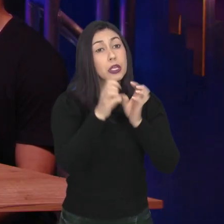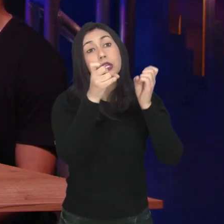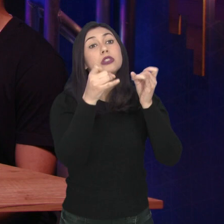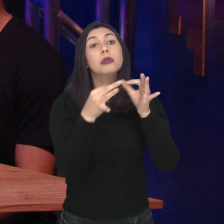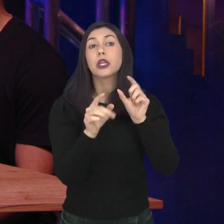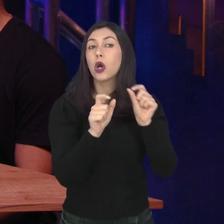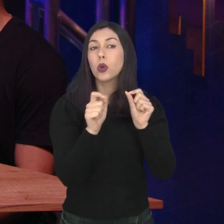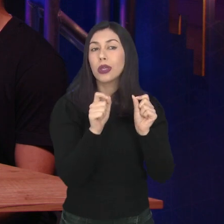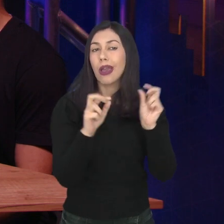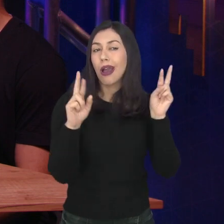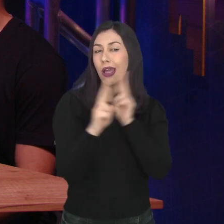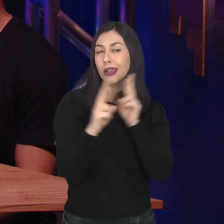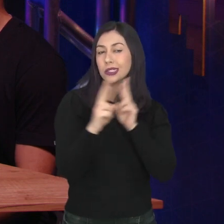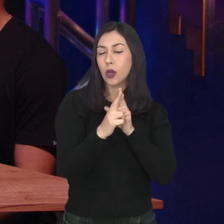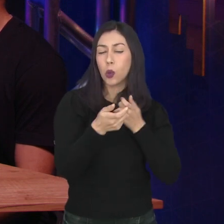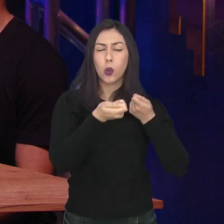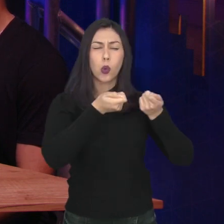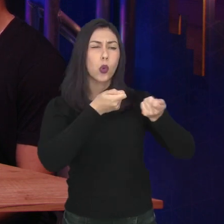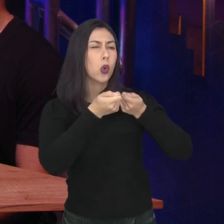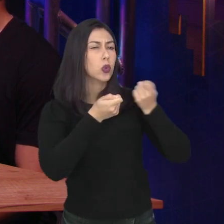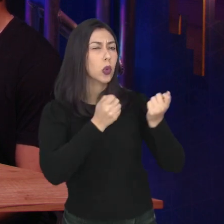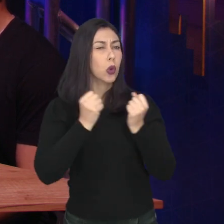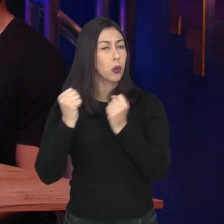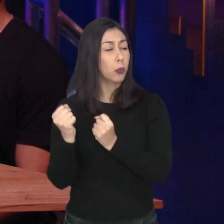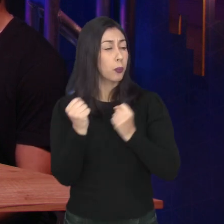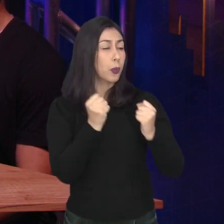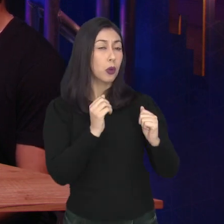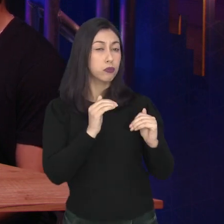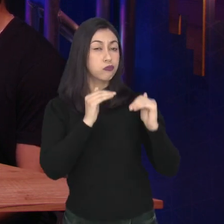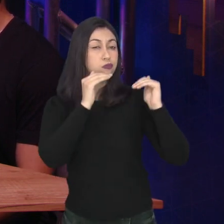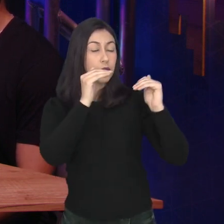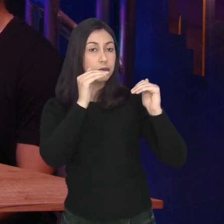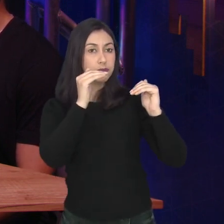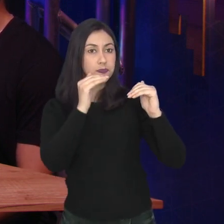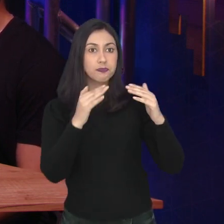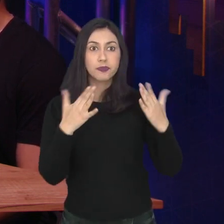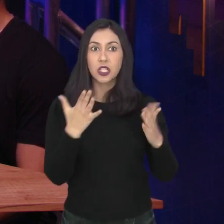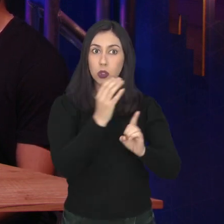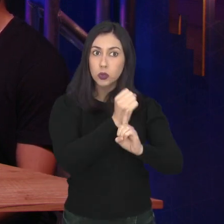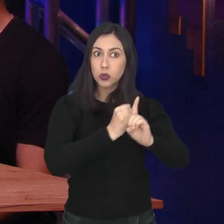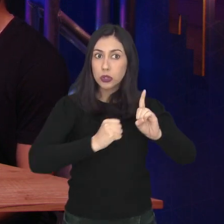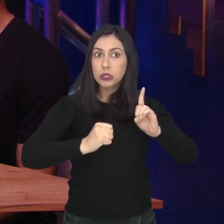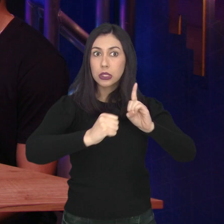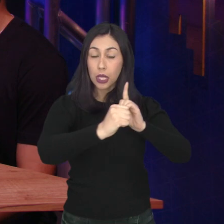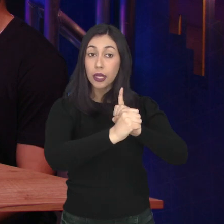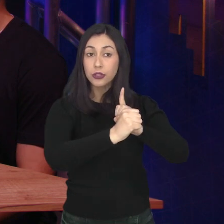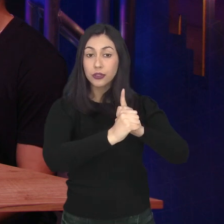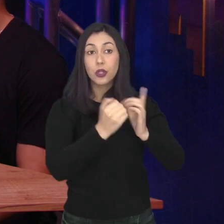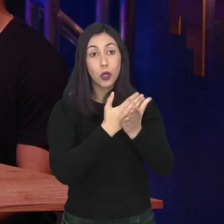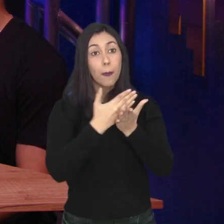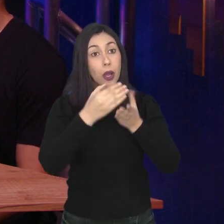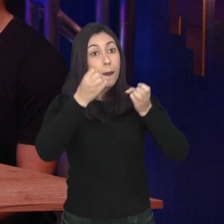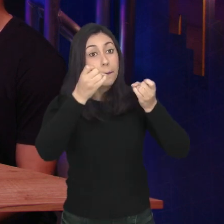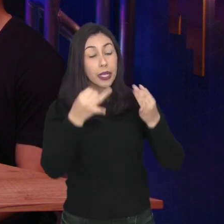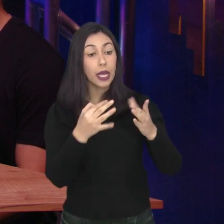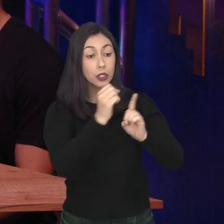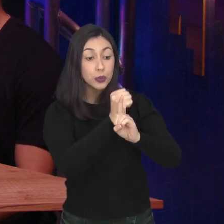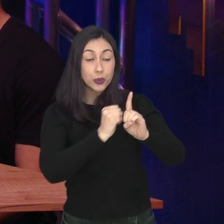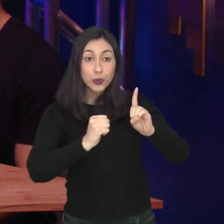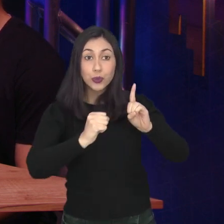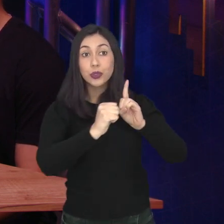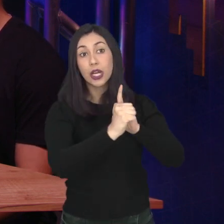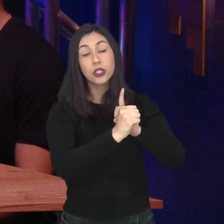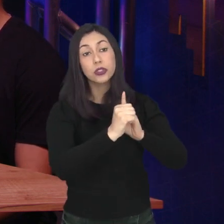muito sobre a relação de poder. Então, o que acontece, né? Em ambientes sociais, e a gente começou falando um pouquinho disso, em